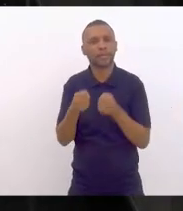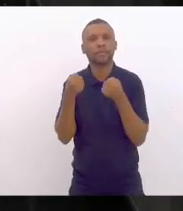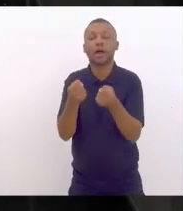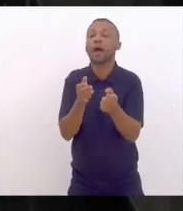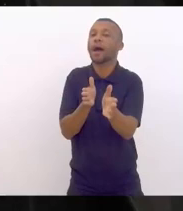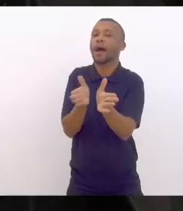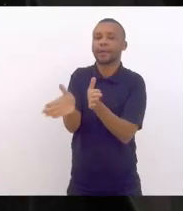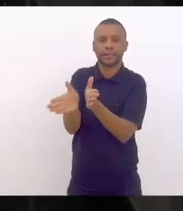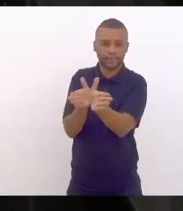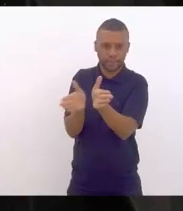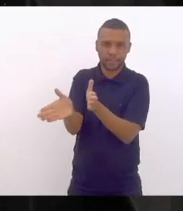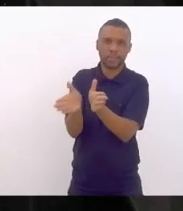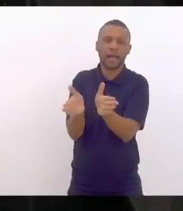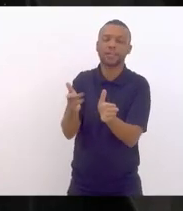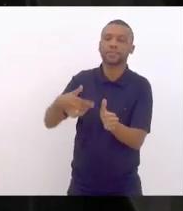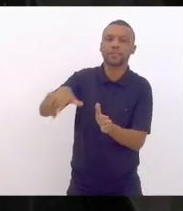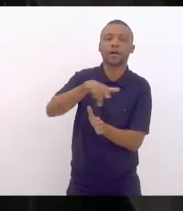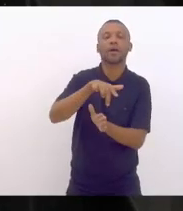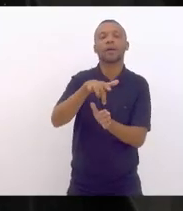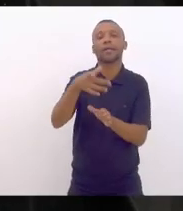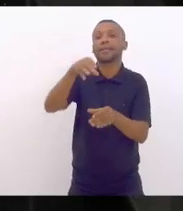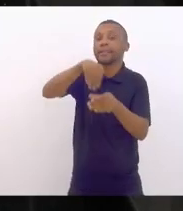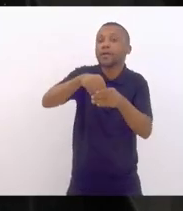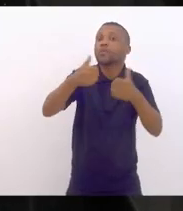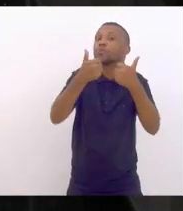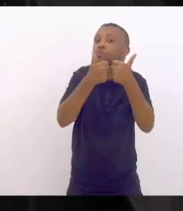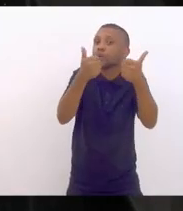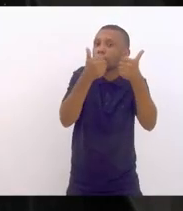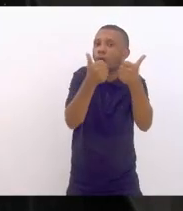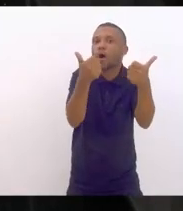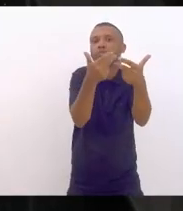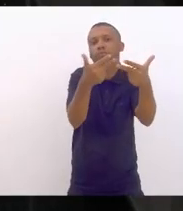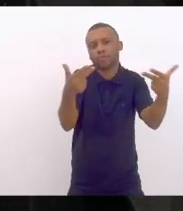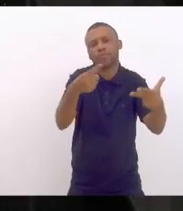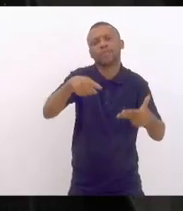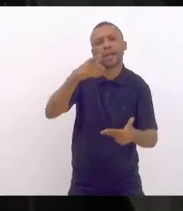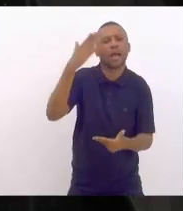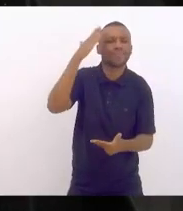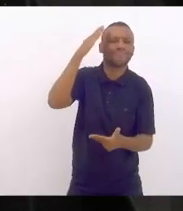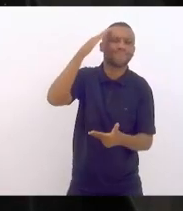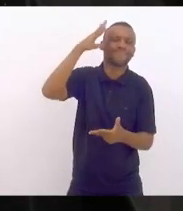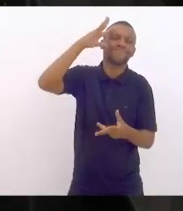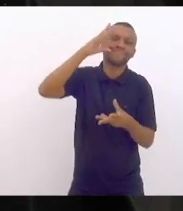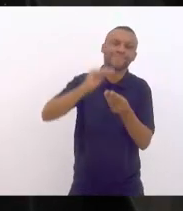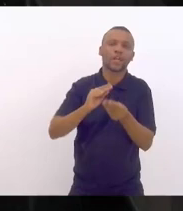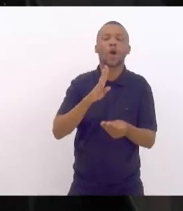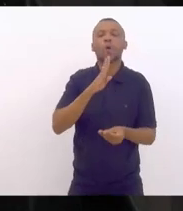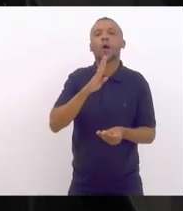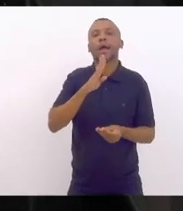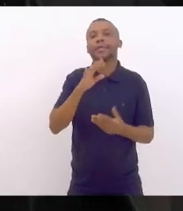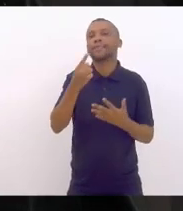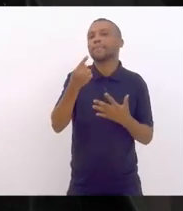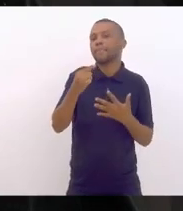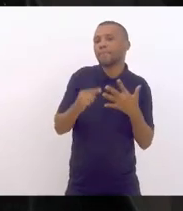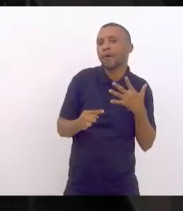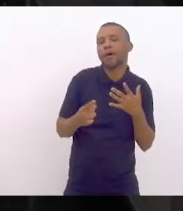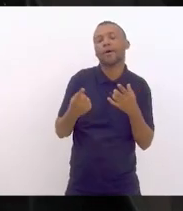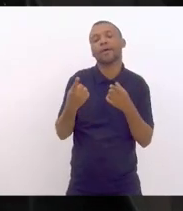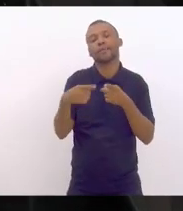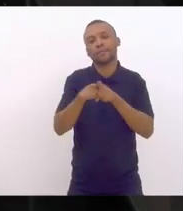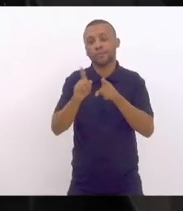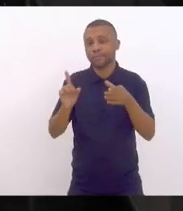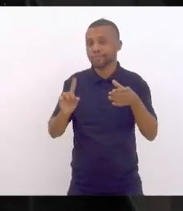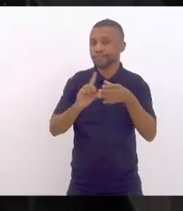acessibilidade nos mudar de transporte possa ser conhece muito bem a matéria além de ter sido membro da